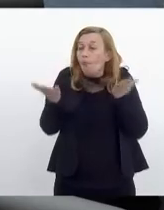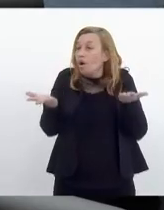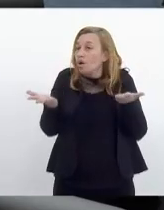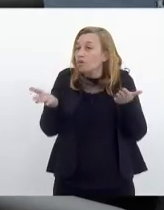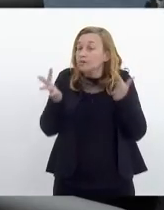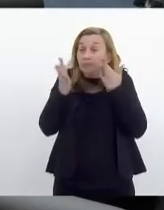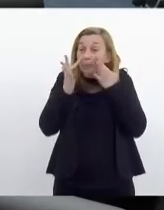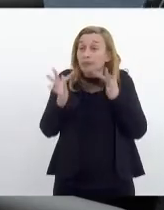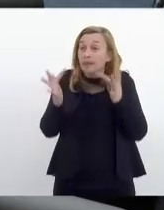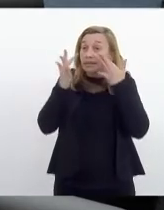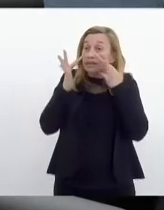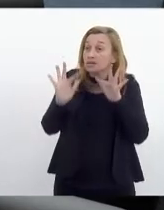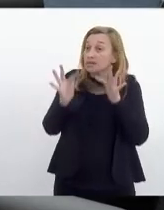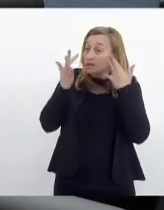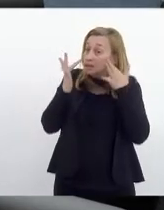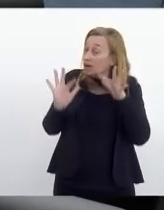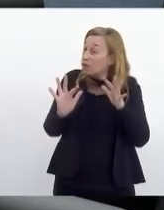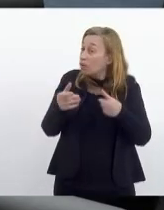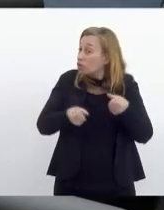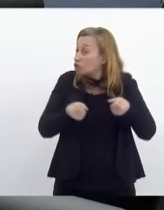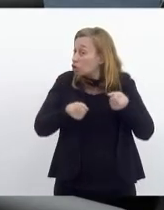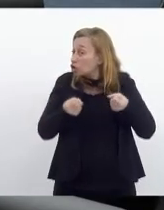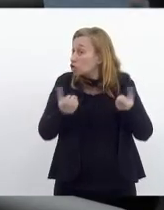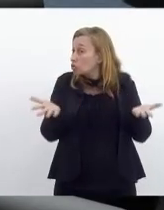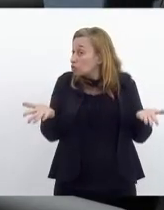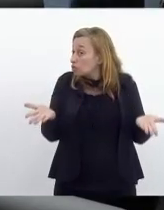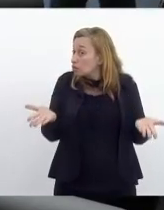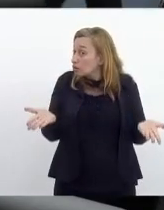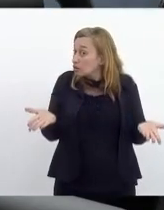Tensão, tensão na estrada.